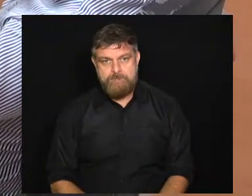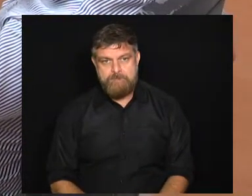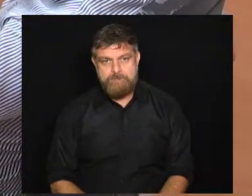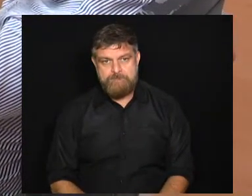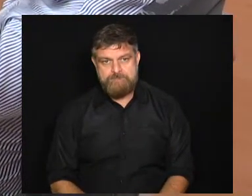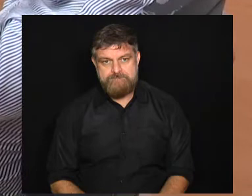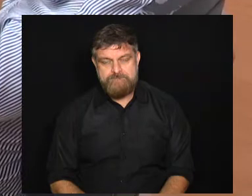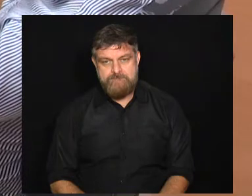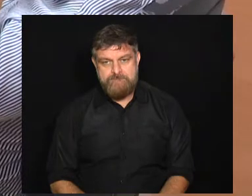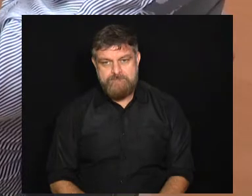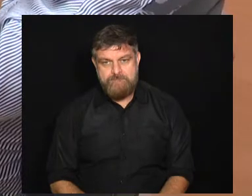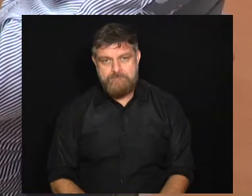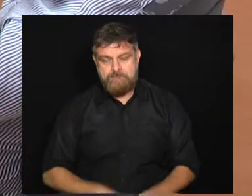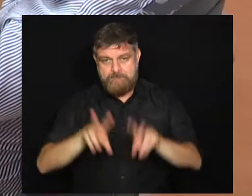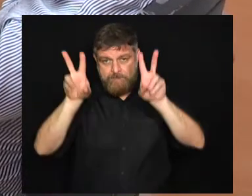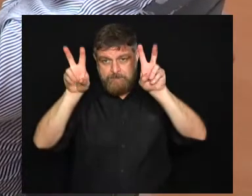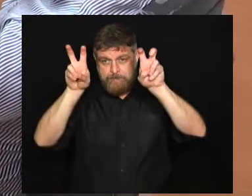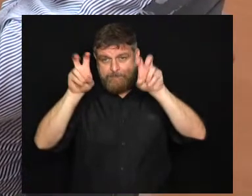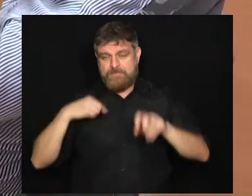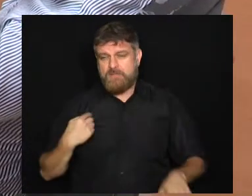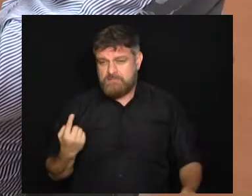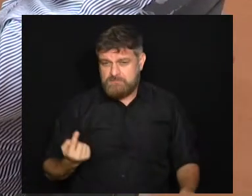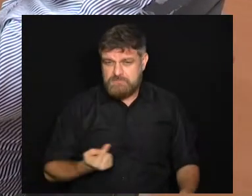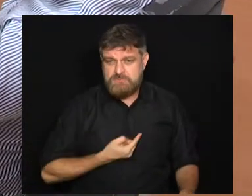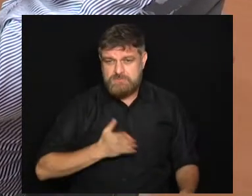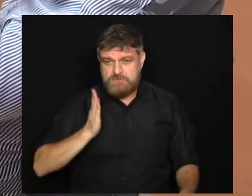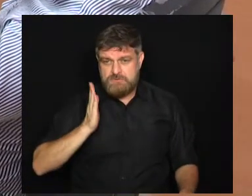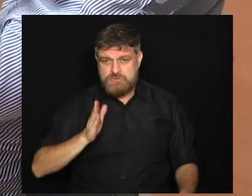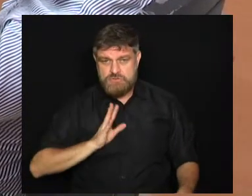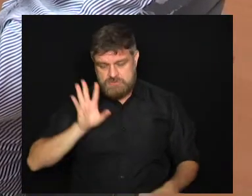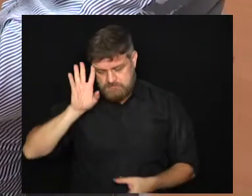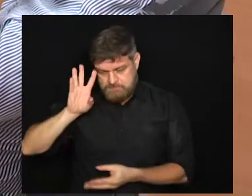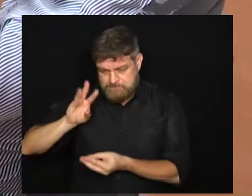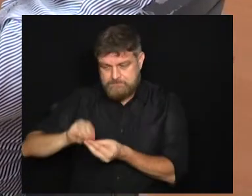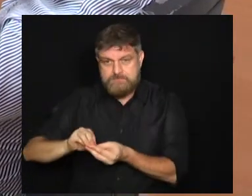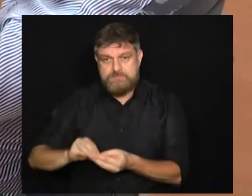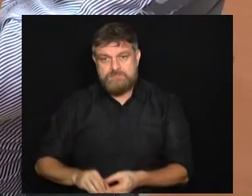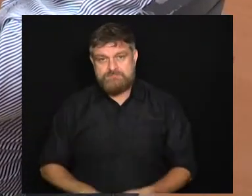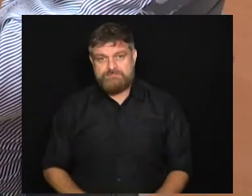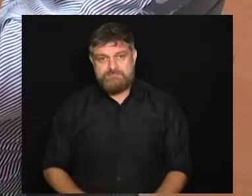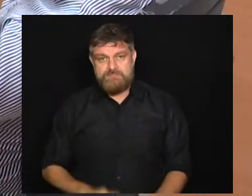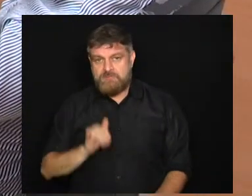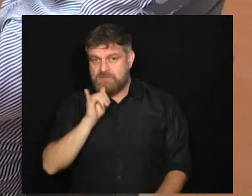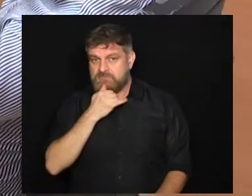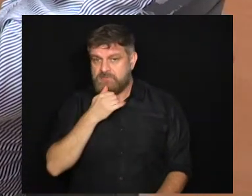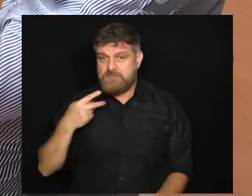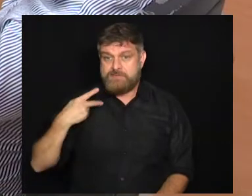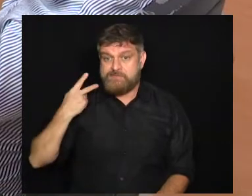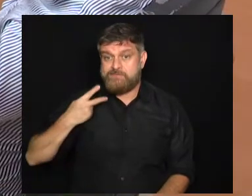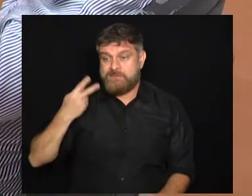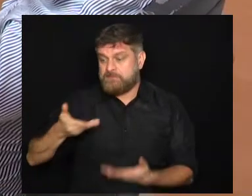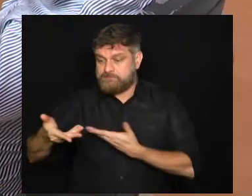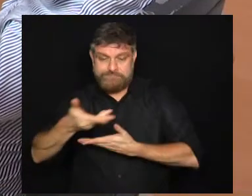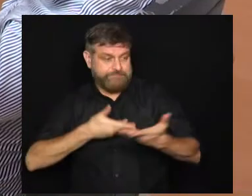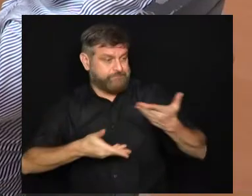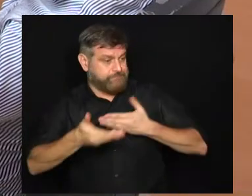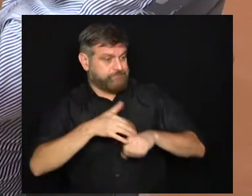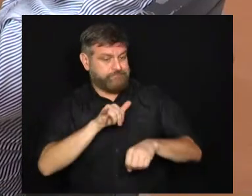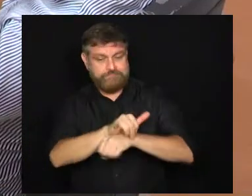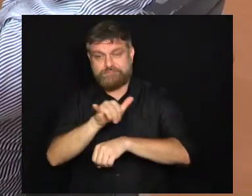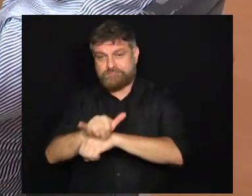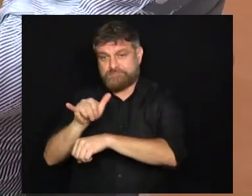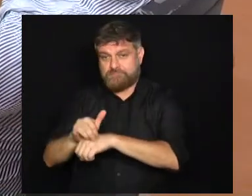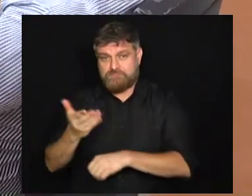que desses temas, então, acho que a gente pode caminhar para encerrar aqui. Infelizmente, não teve outros vereadores aqui para a gente poder fazer mais perguntas para os senhores.